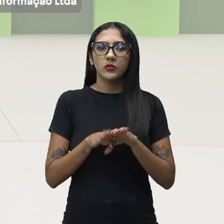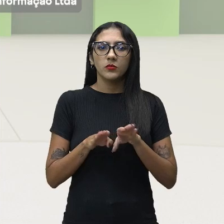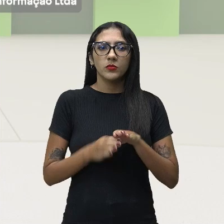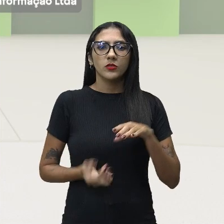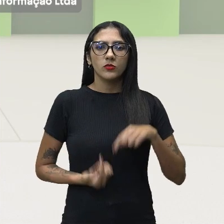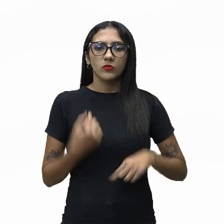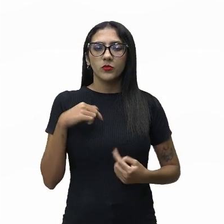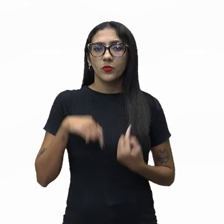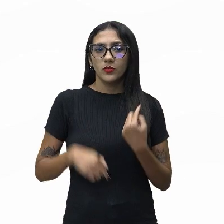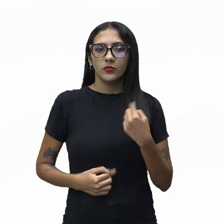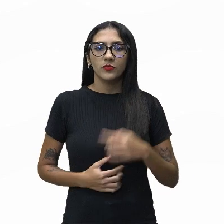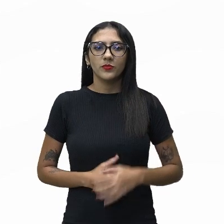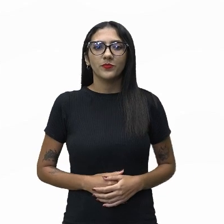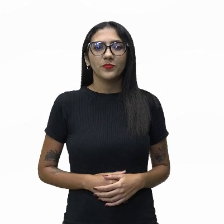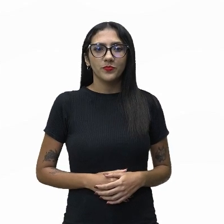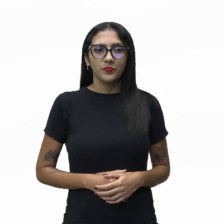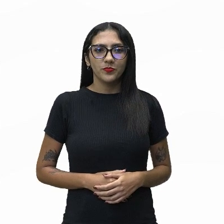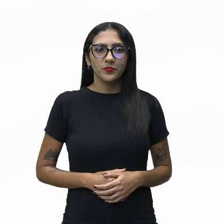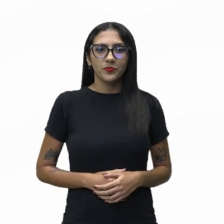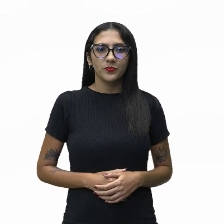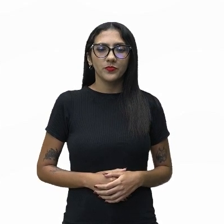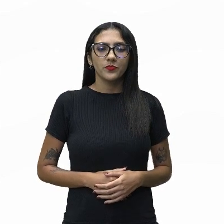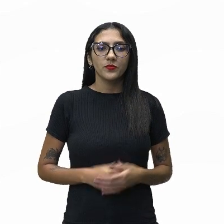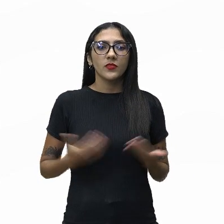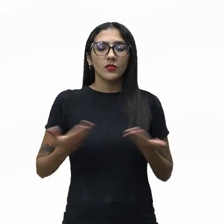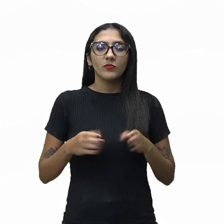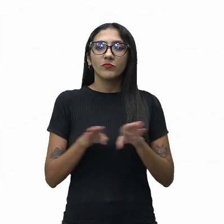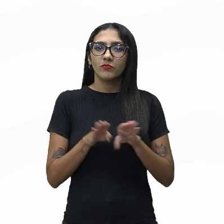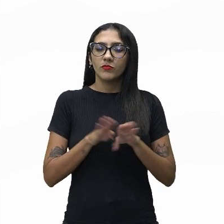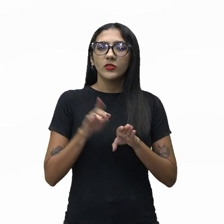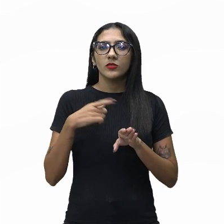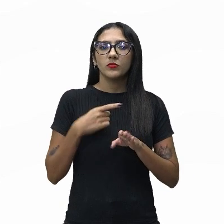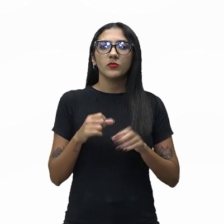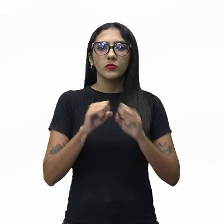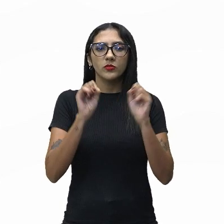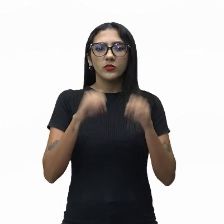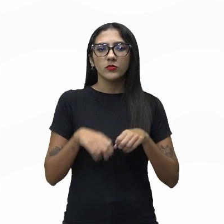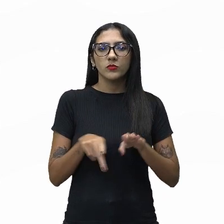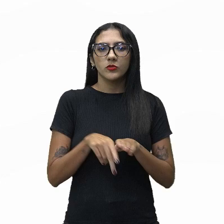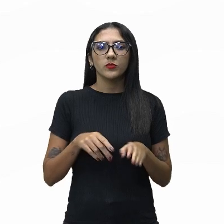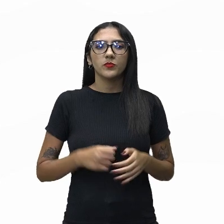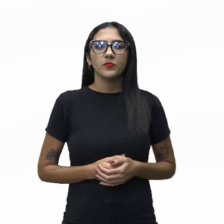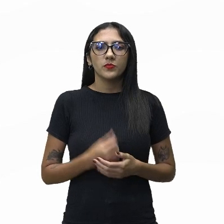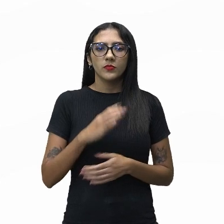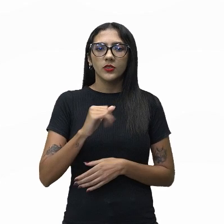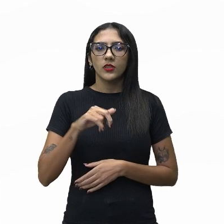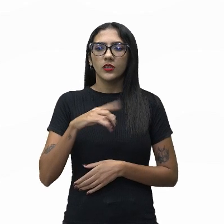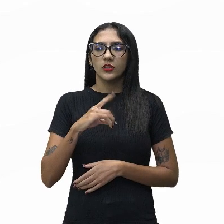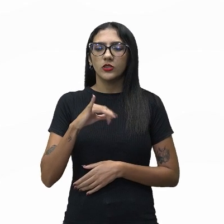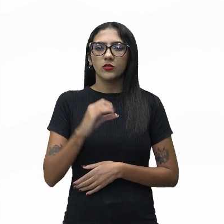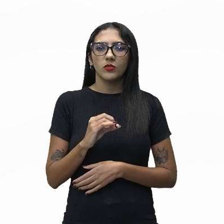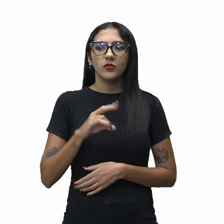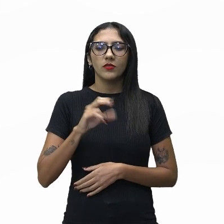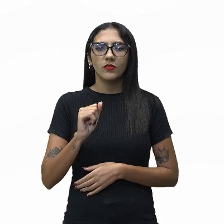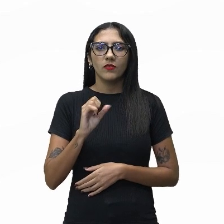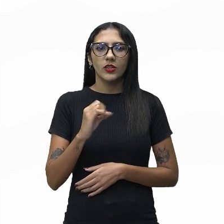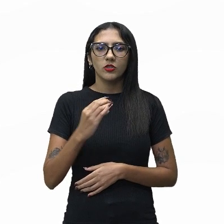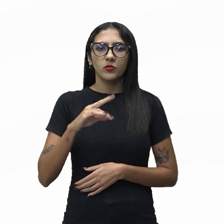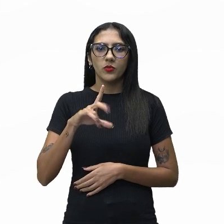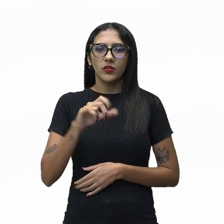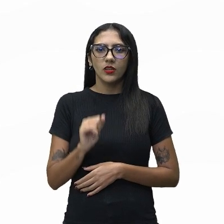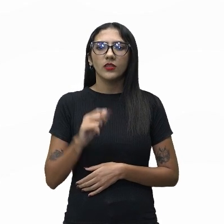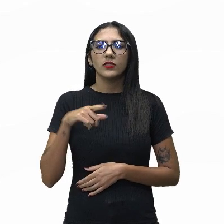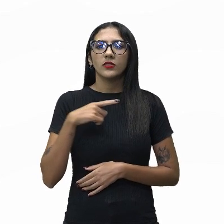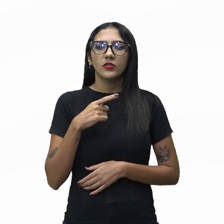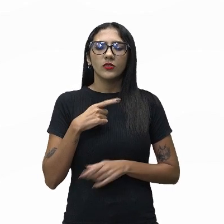sistema circulatório. O sistema circulatório também é chamado de cardiovascular. Ele é formado aí pelo sangue, por uma